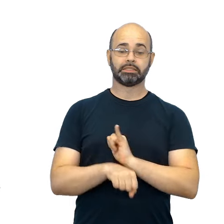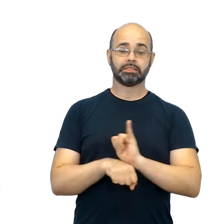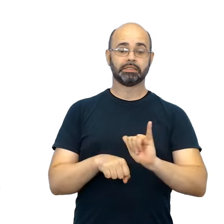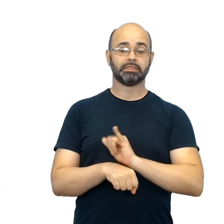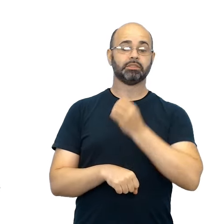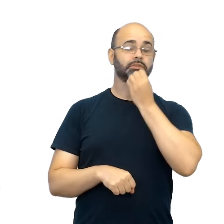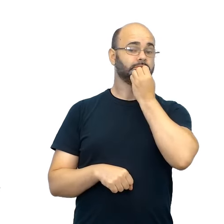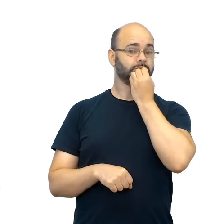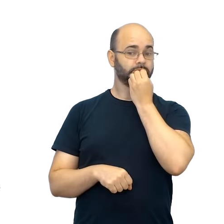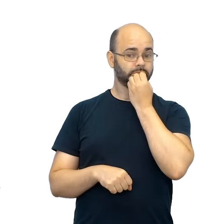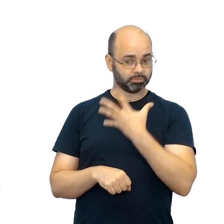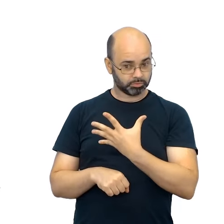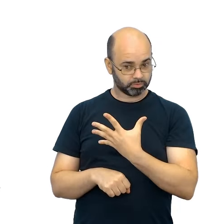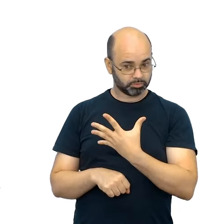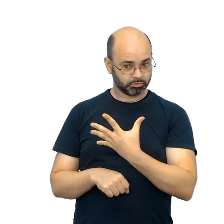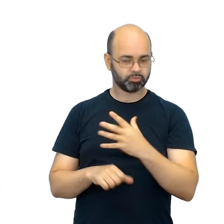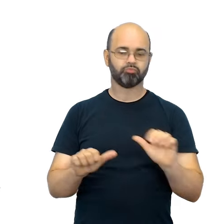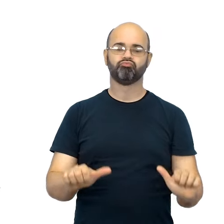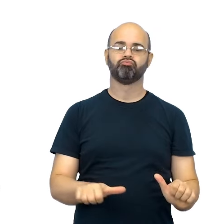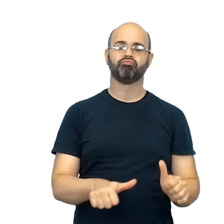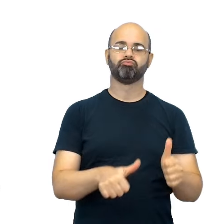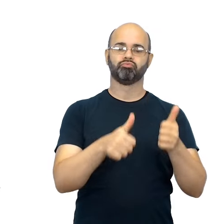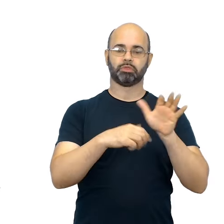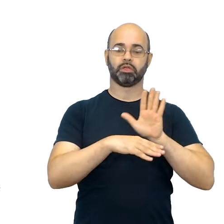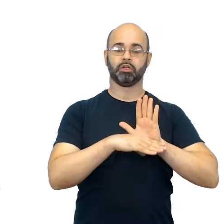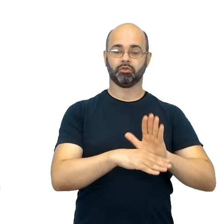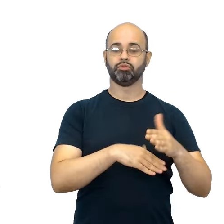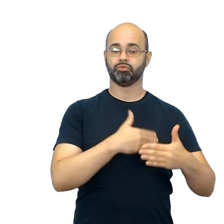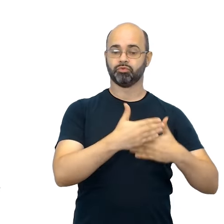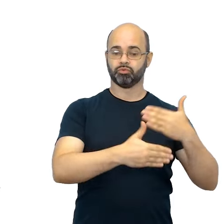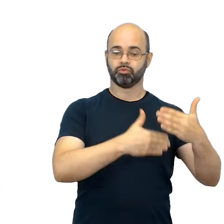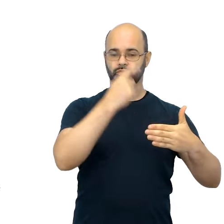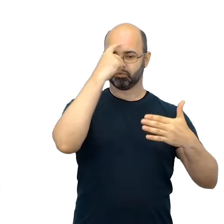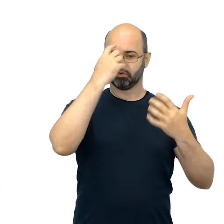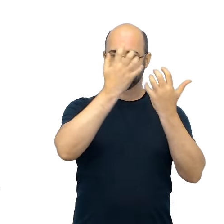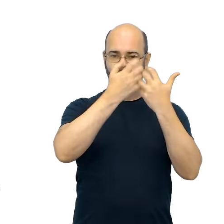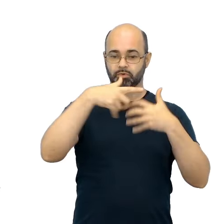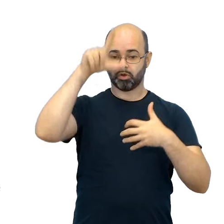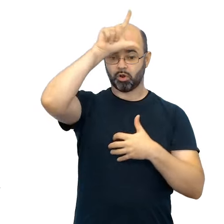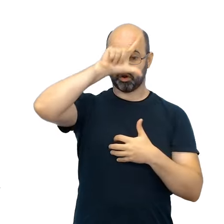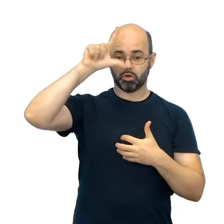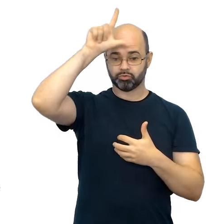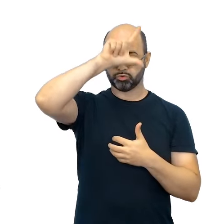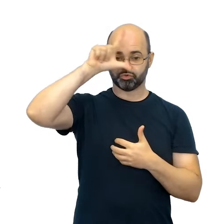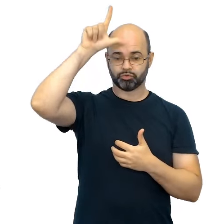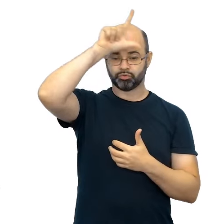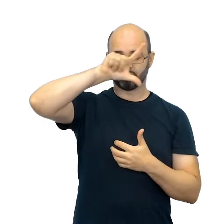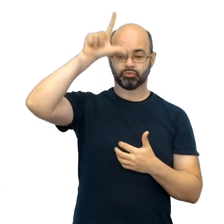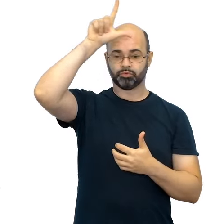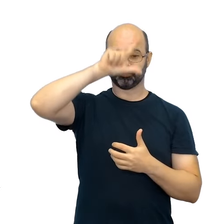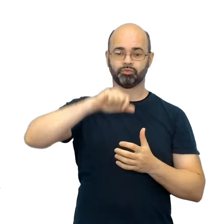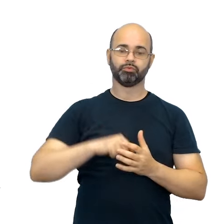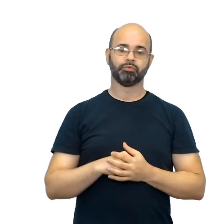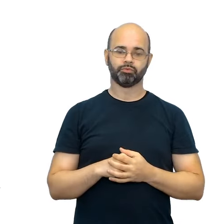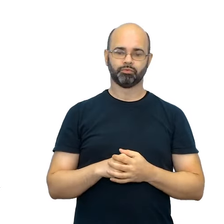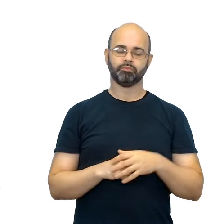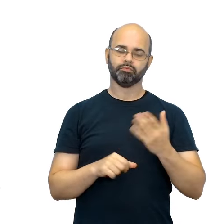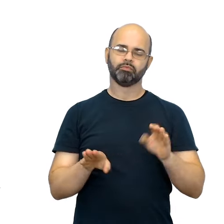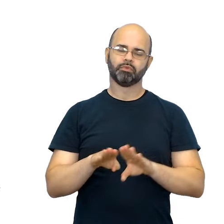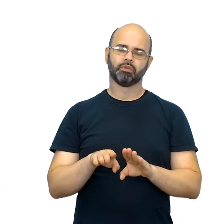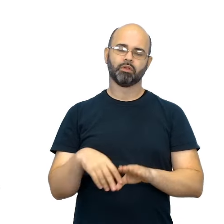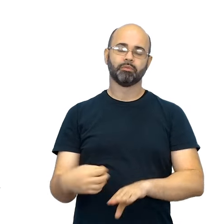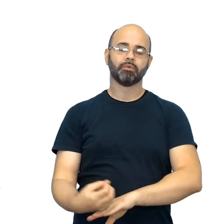consiga melhorar esse processo de construção do raciocínio lógico e, consequentemente,